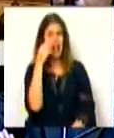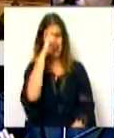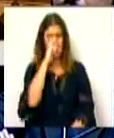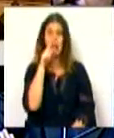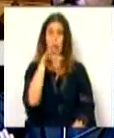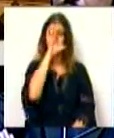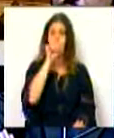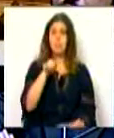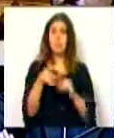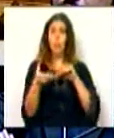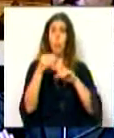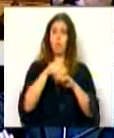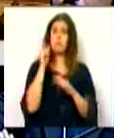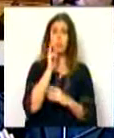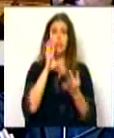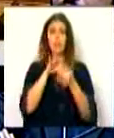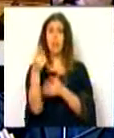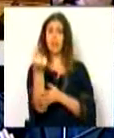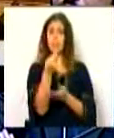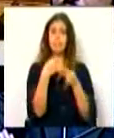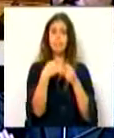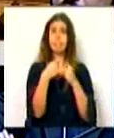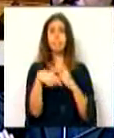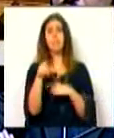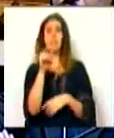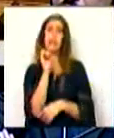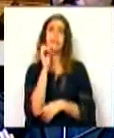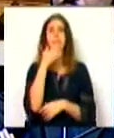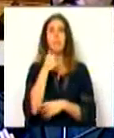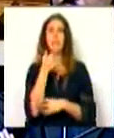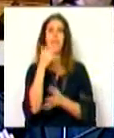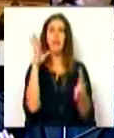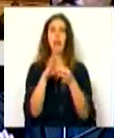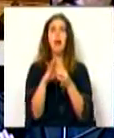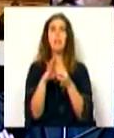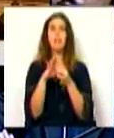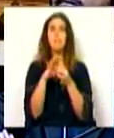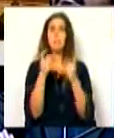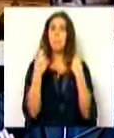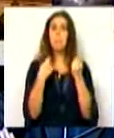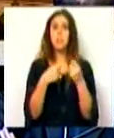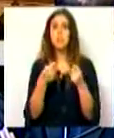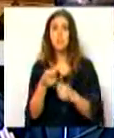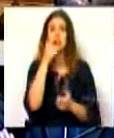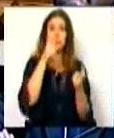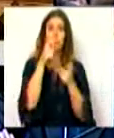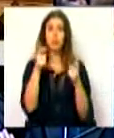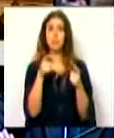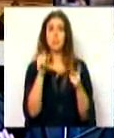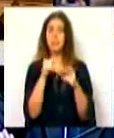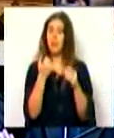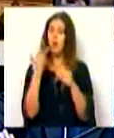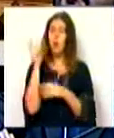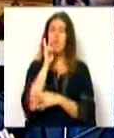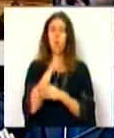legislatura houve um reforço significativo de verbas e basta dizer que no que diz respeito às despesas com o pessoal, a dotação